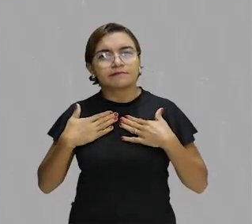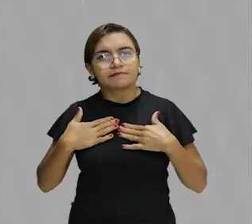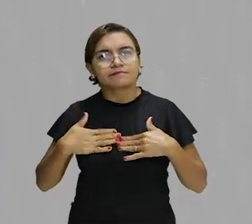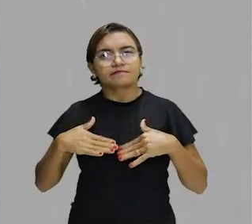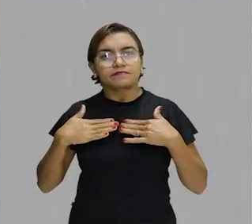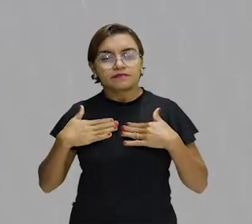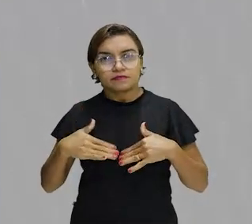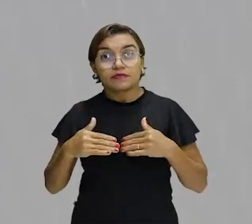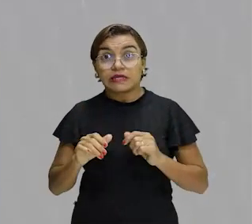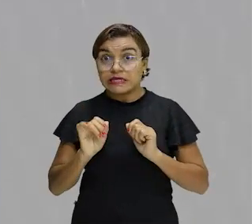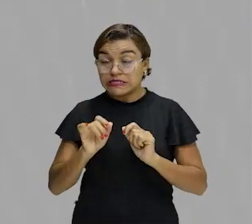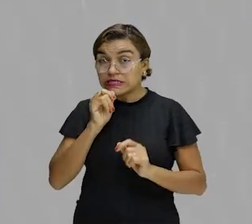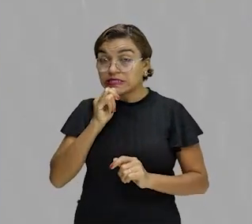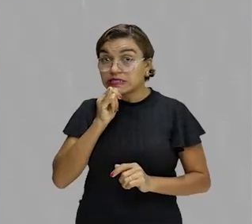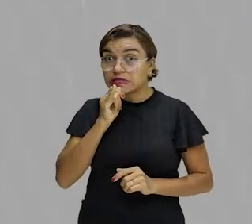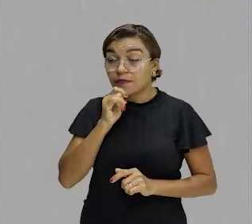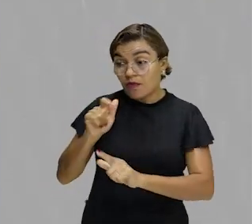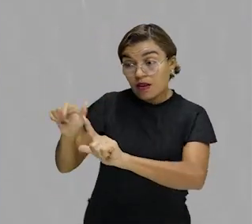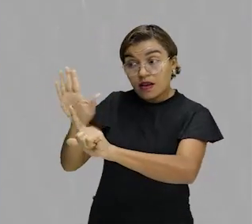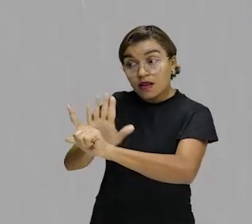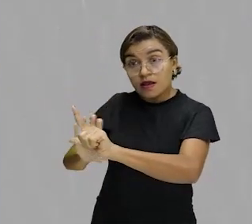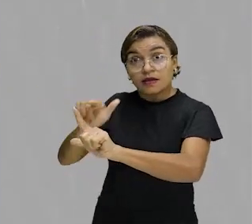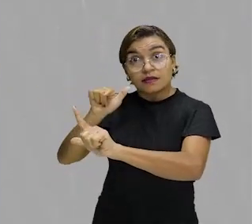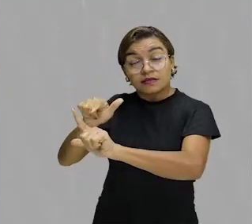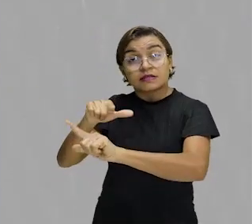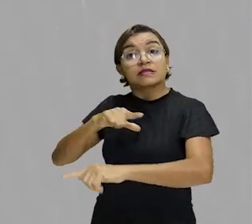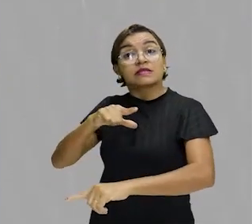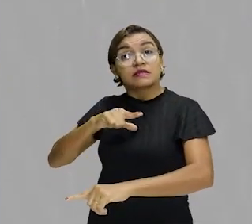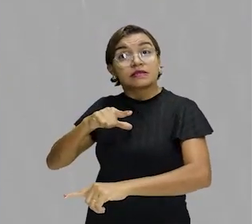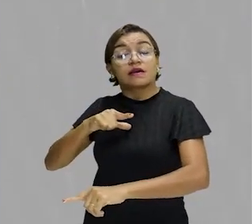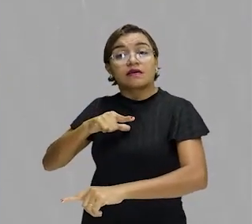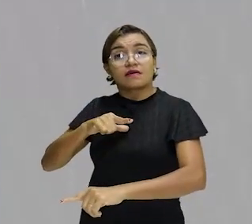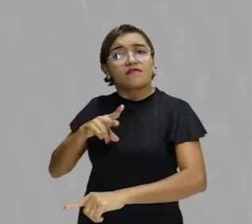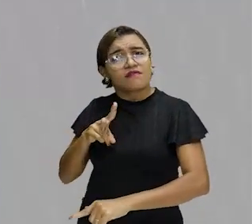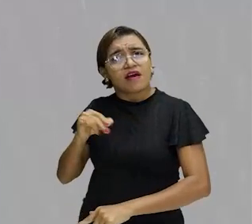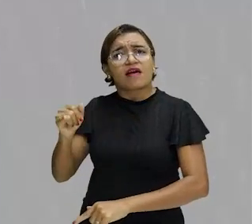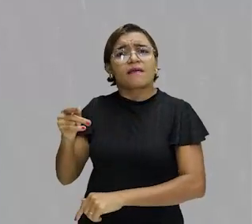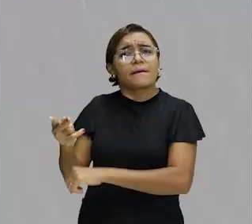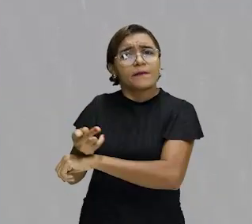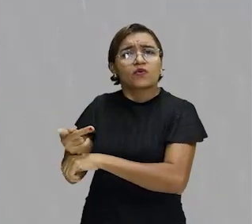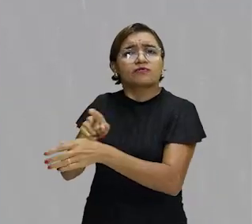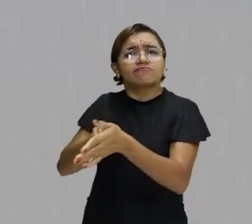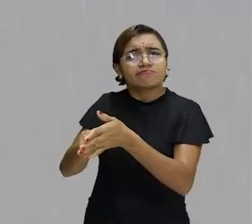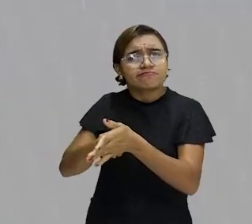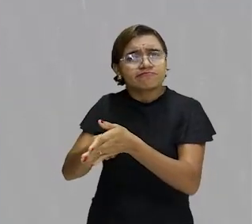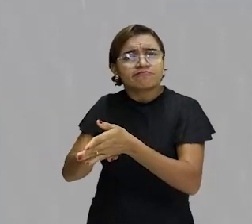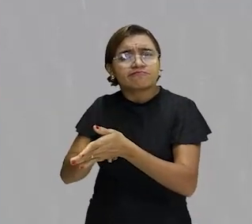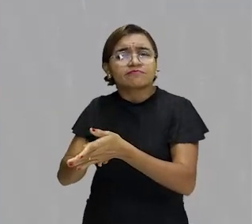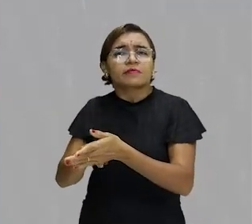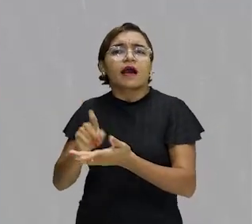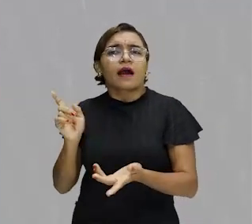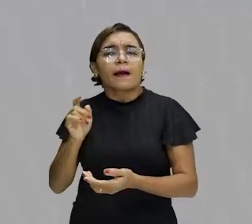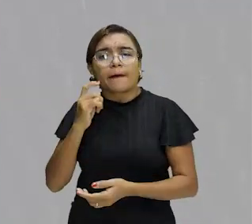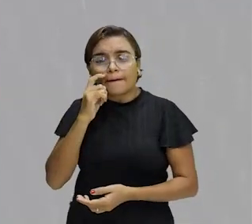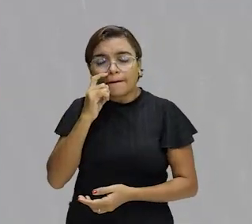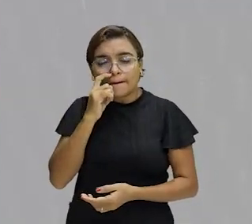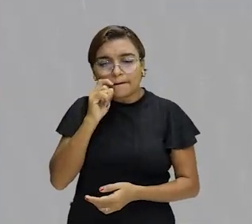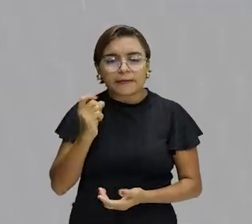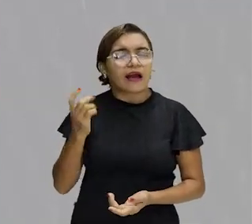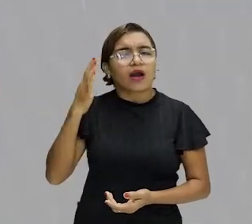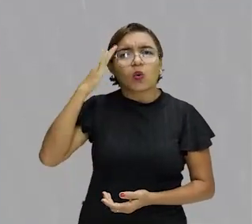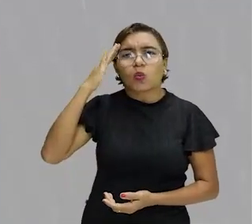função logarítmica, nós estudamos a função exponencial e também teve toda uma sequência, todo um raciocínio construído para chegar